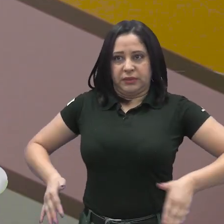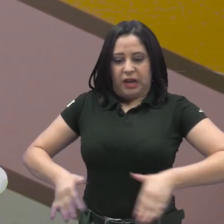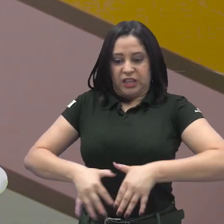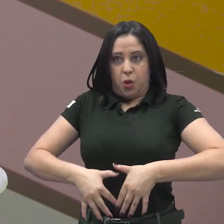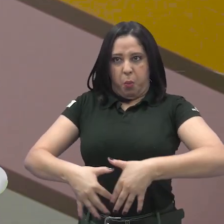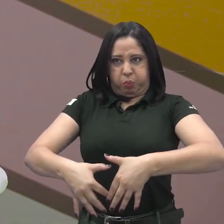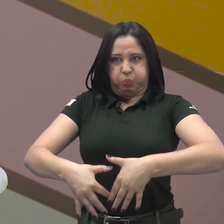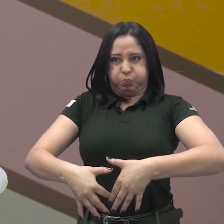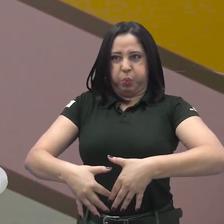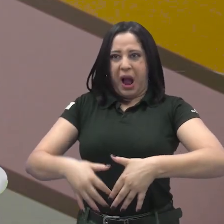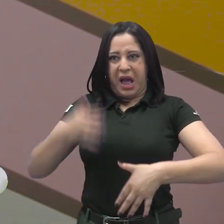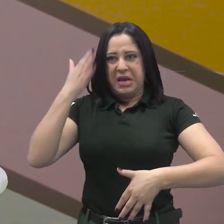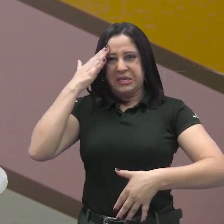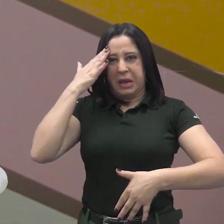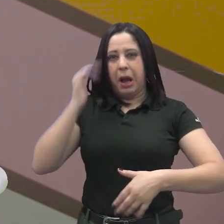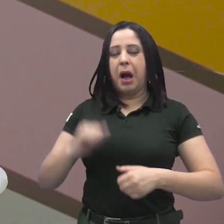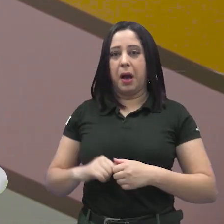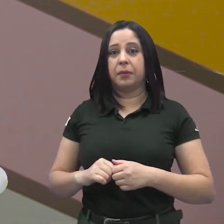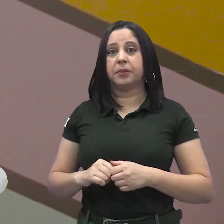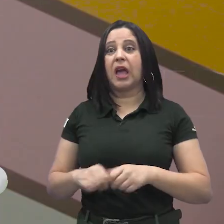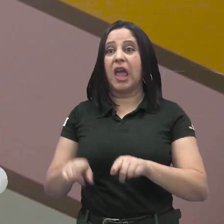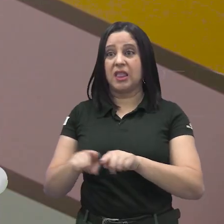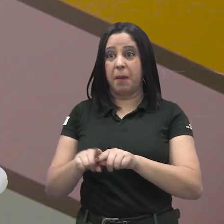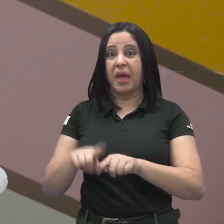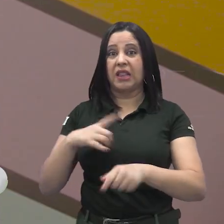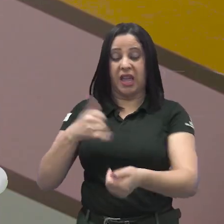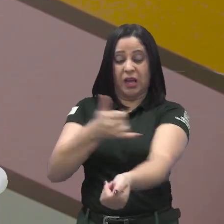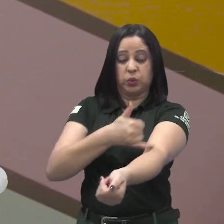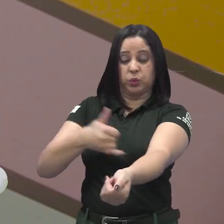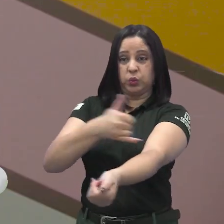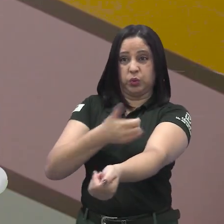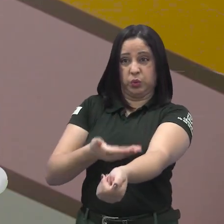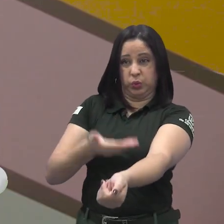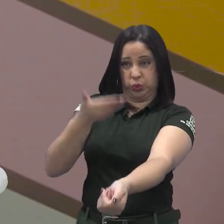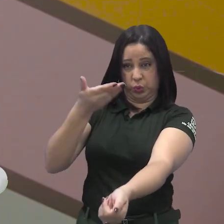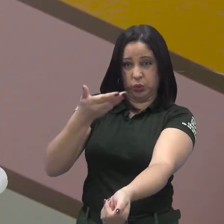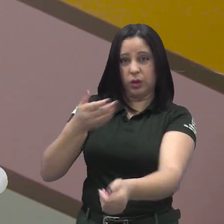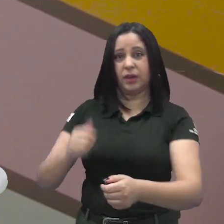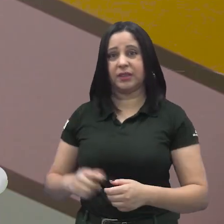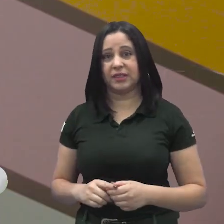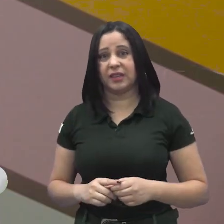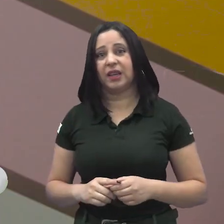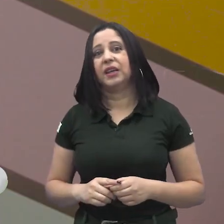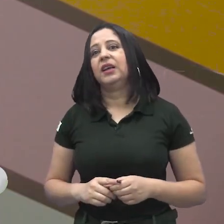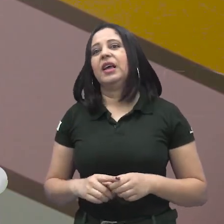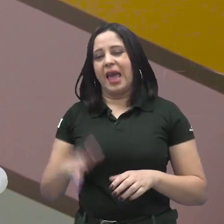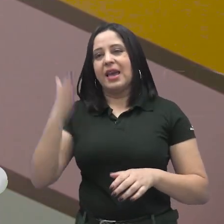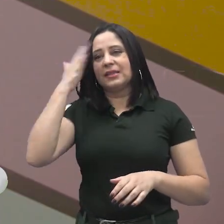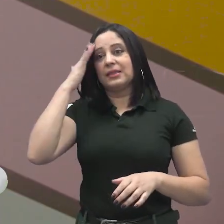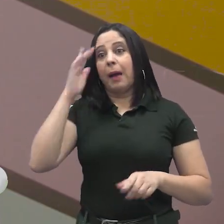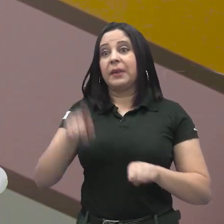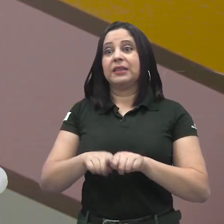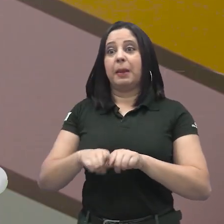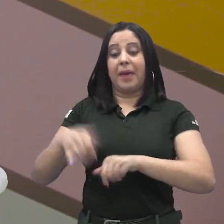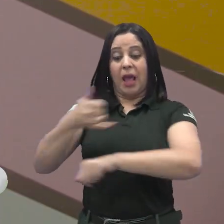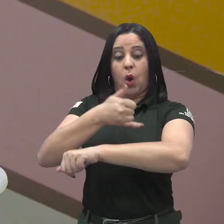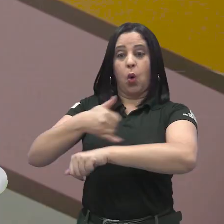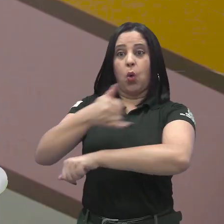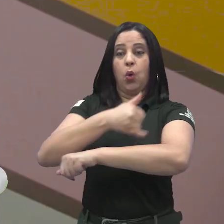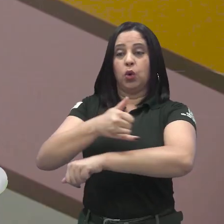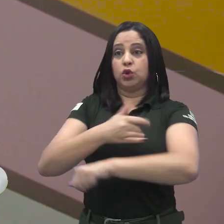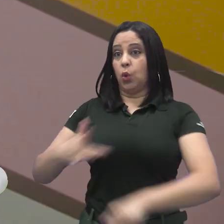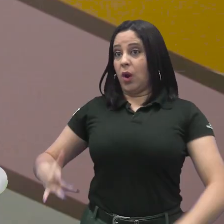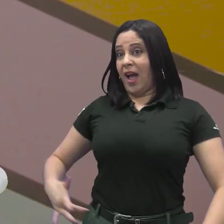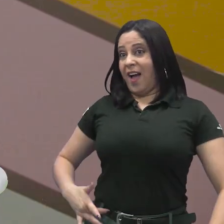abdominal e os níveis alterados de triglicéridos, HDL e colesterol e também de esteatose hepática não alcoólica, que é aquela gordura no fígado que